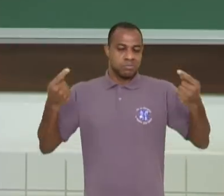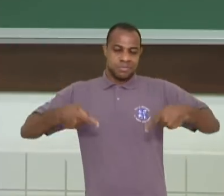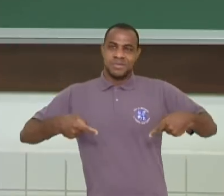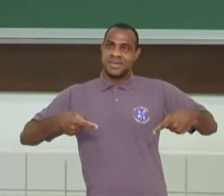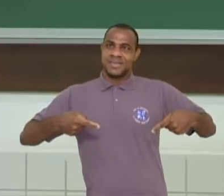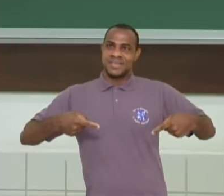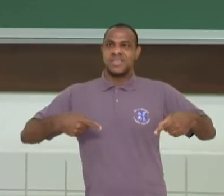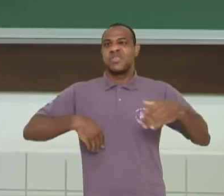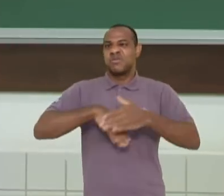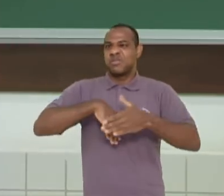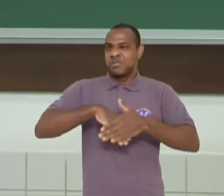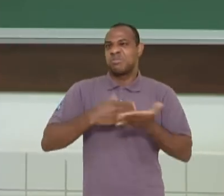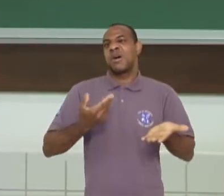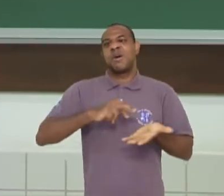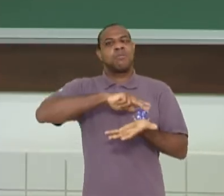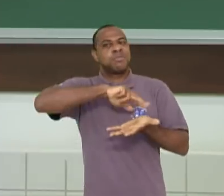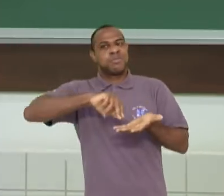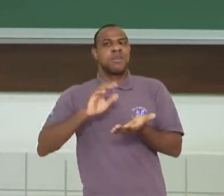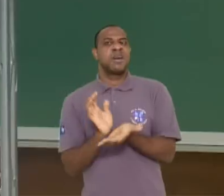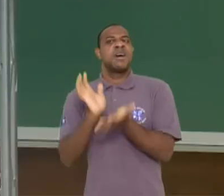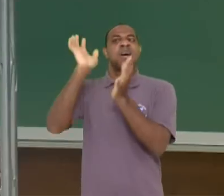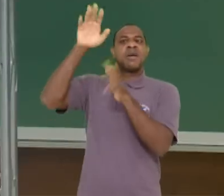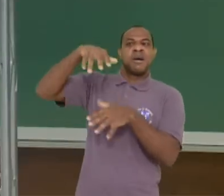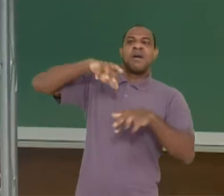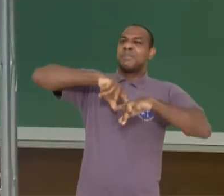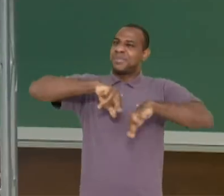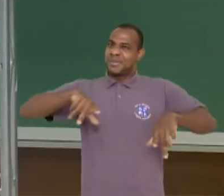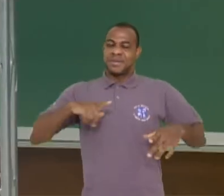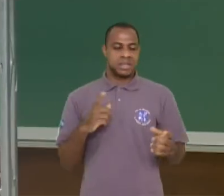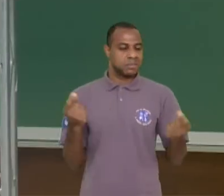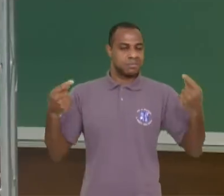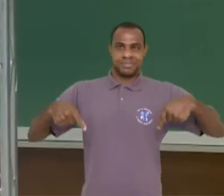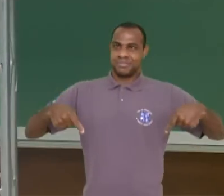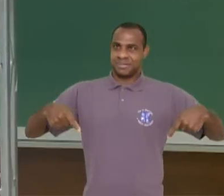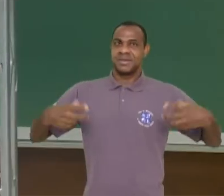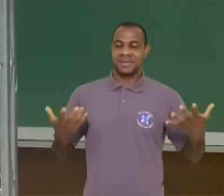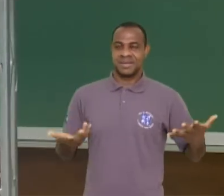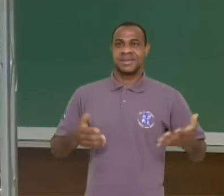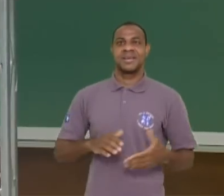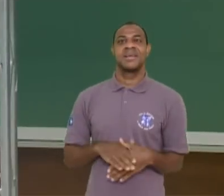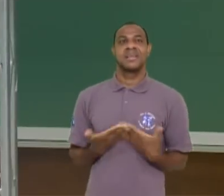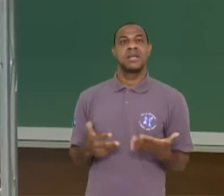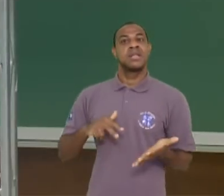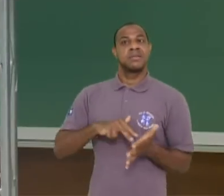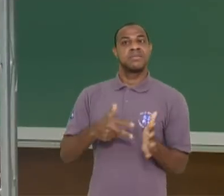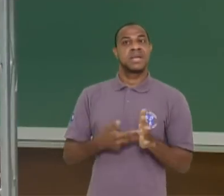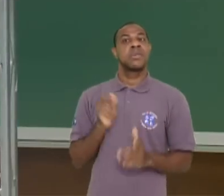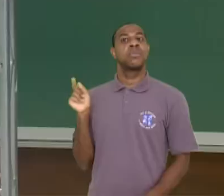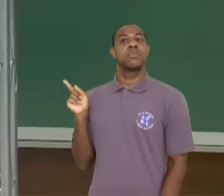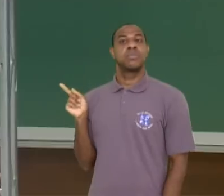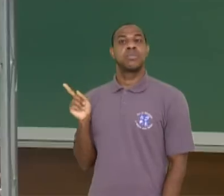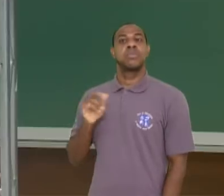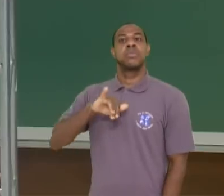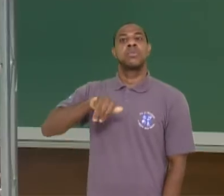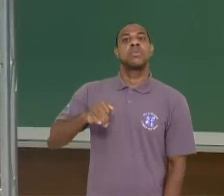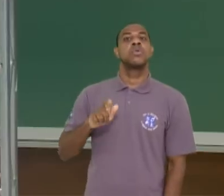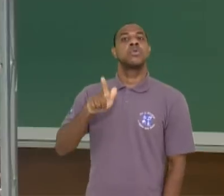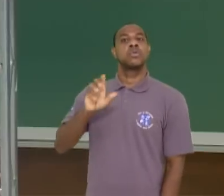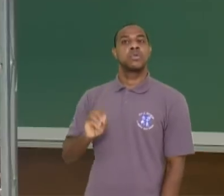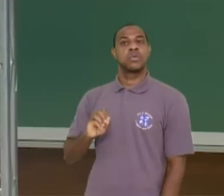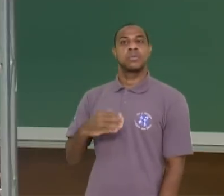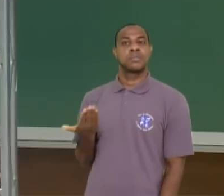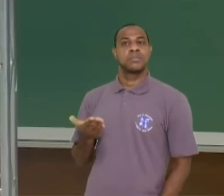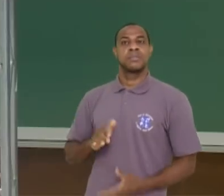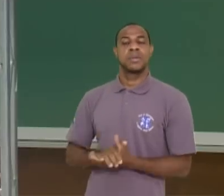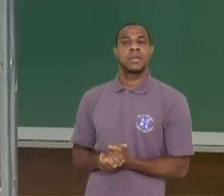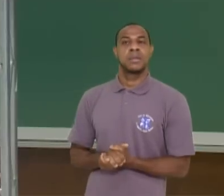entra a situação também de vivência da atividade, que é o que nós estamos vendo, então vivenciar algo que também às vezes foge um pouco da nossa rotina, né? Então